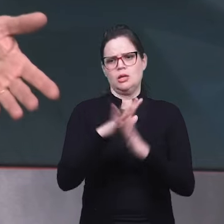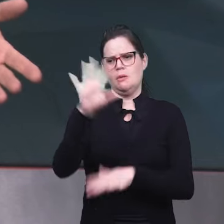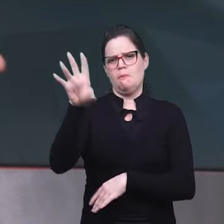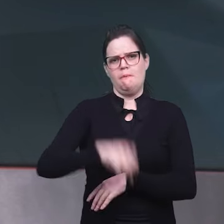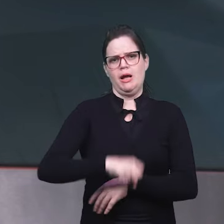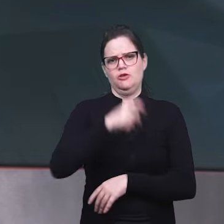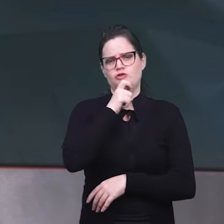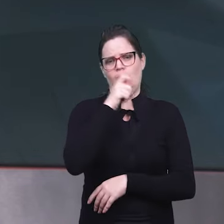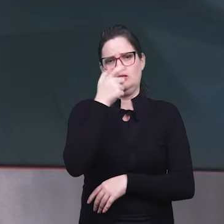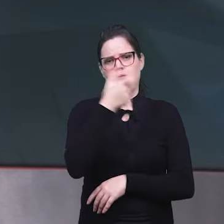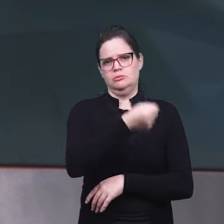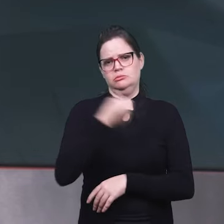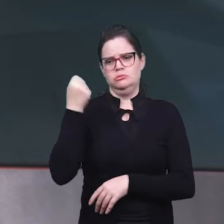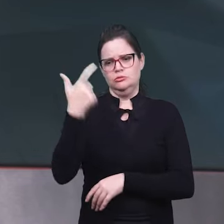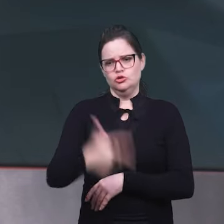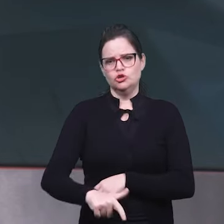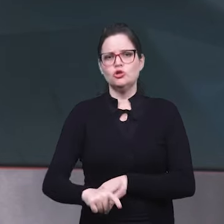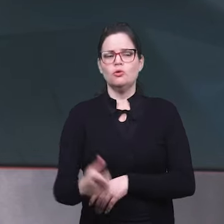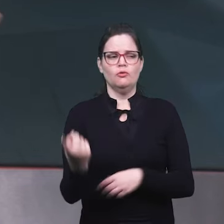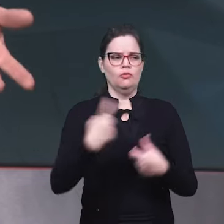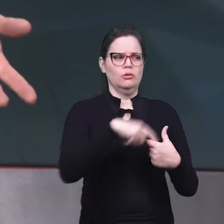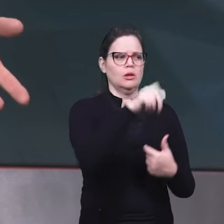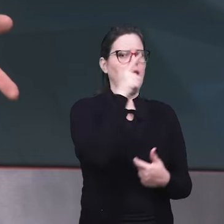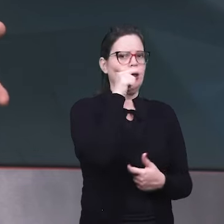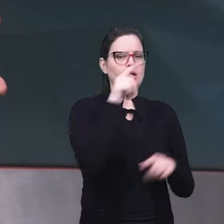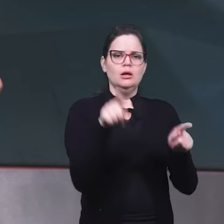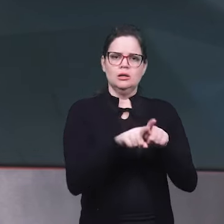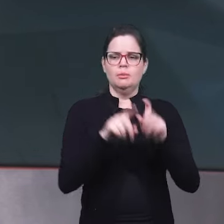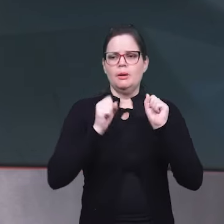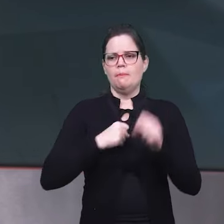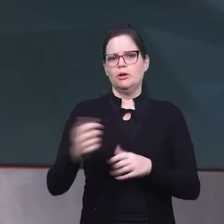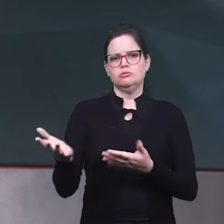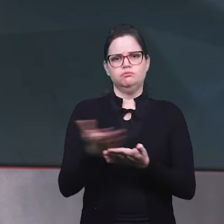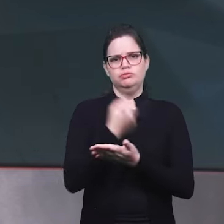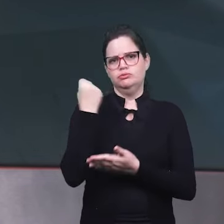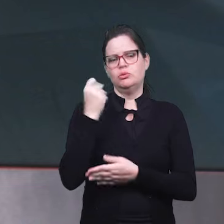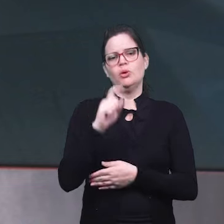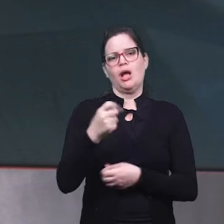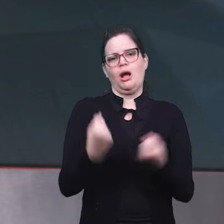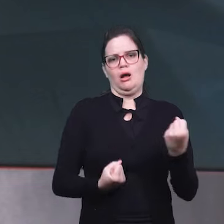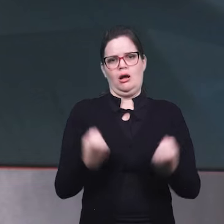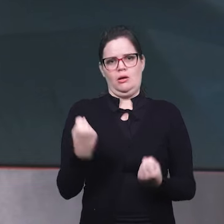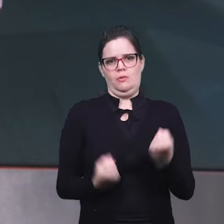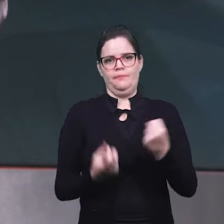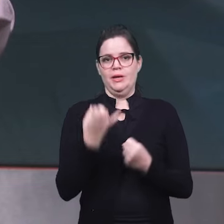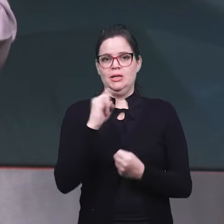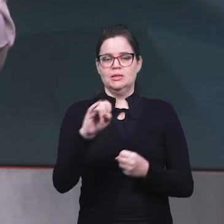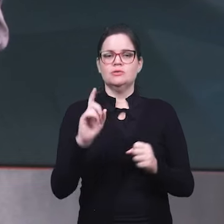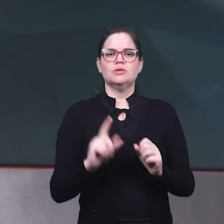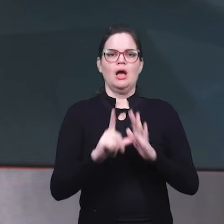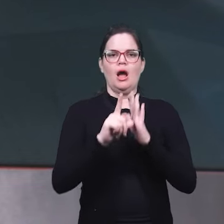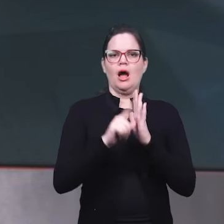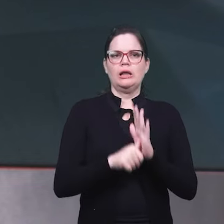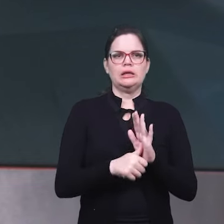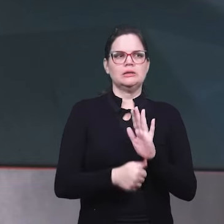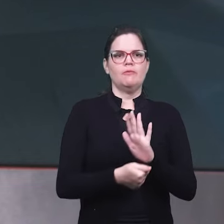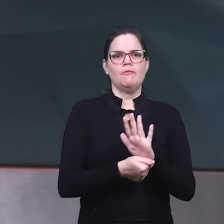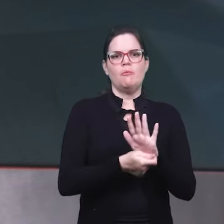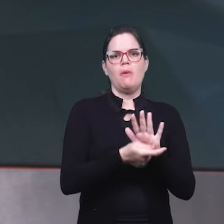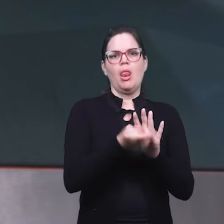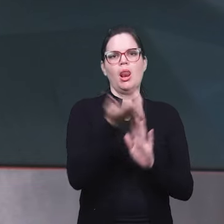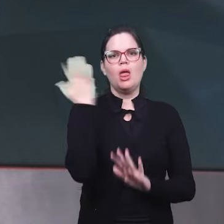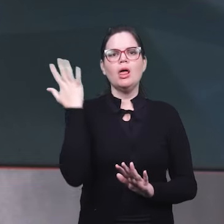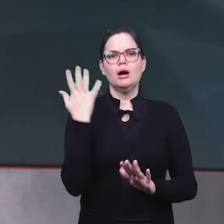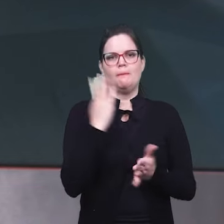como pode também retomar o veículo, vamos dizer, se você atrasar X prestações